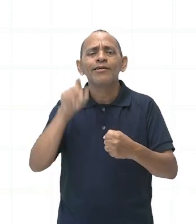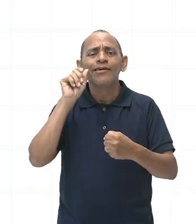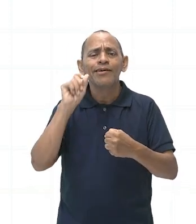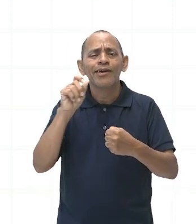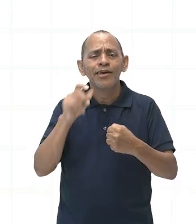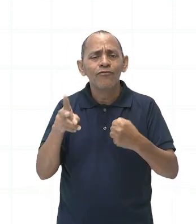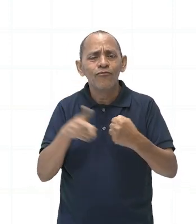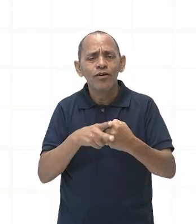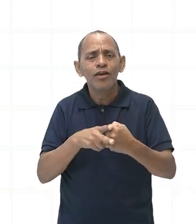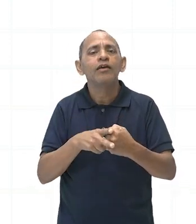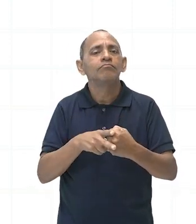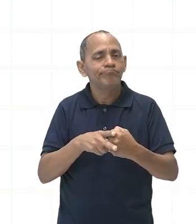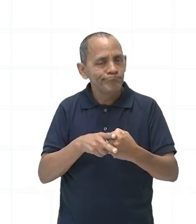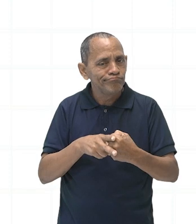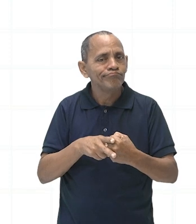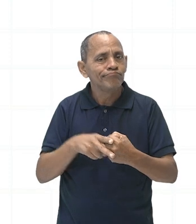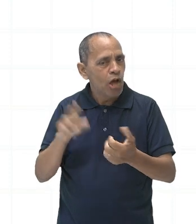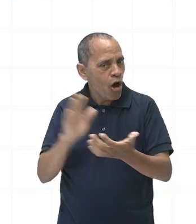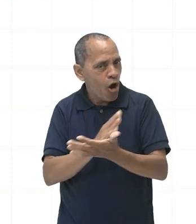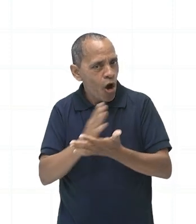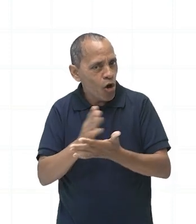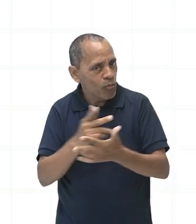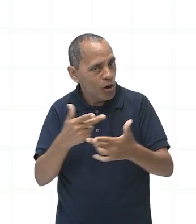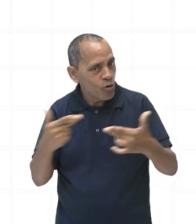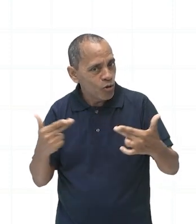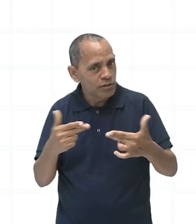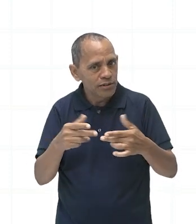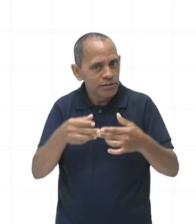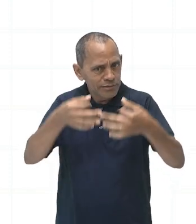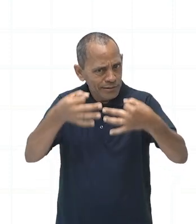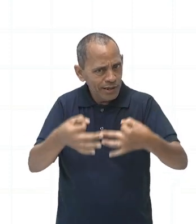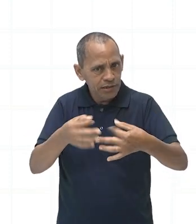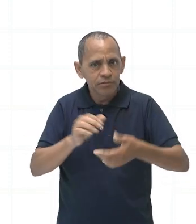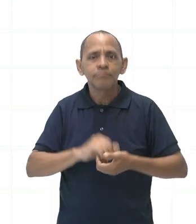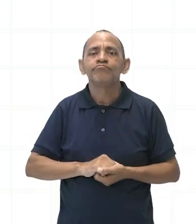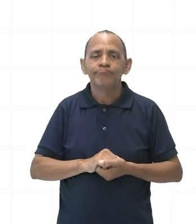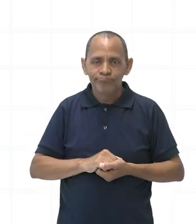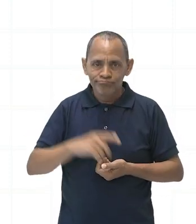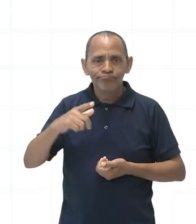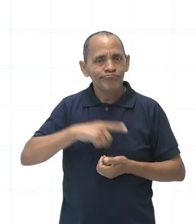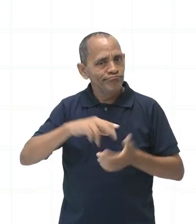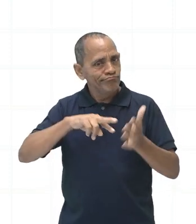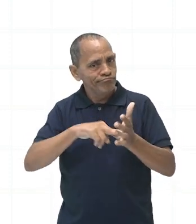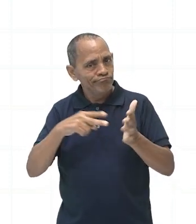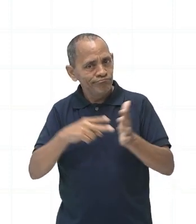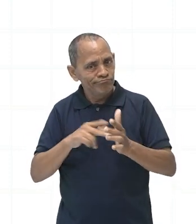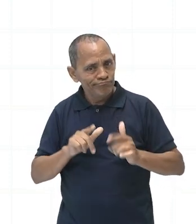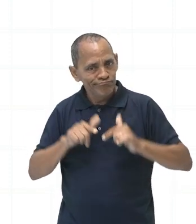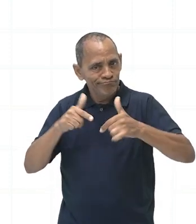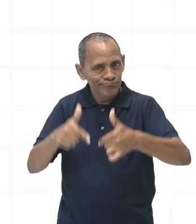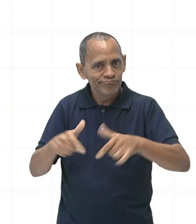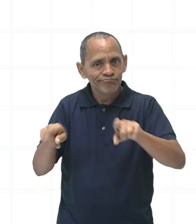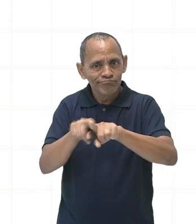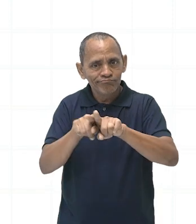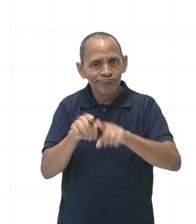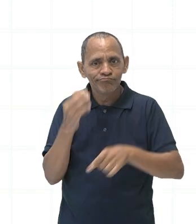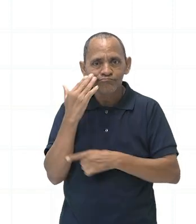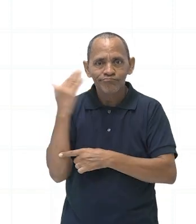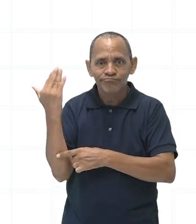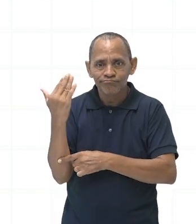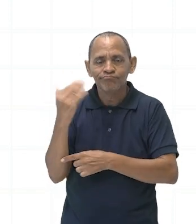ver alguma coisa, correto? Então, ele é um verbo significativo, é um verbo de ação, então eu já marco aqui,